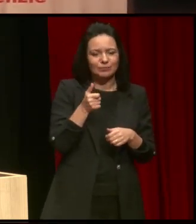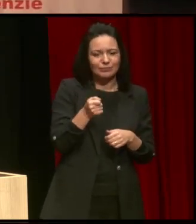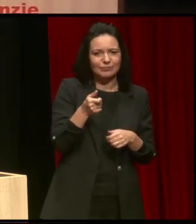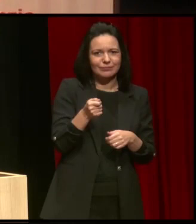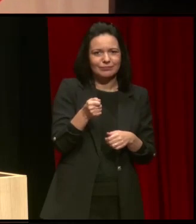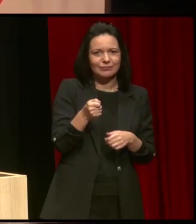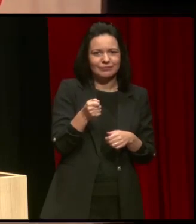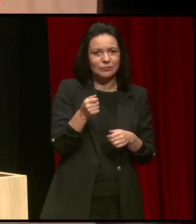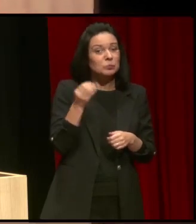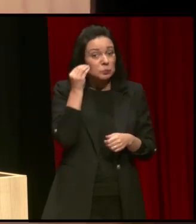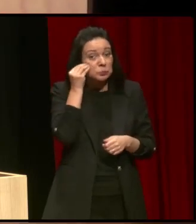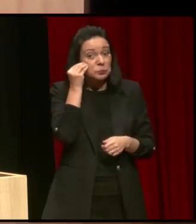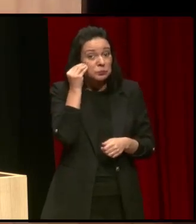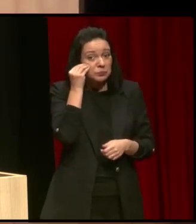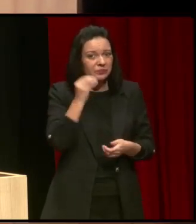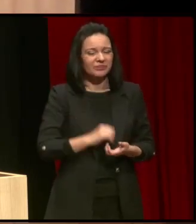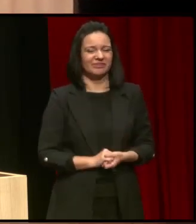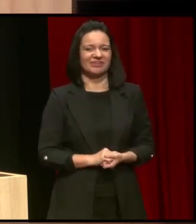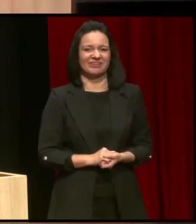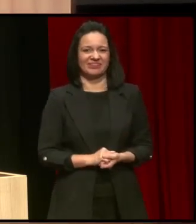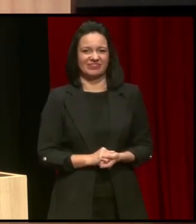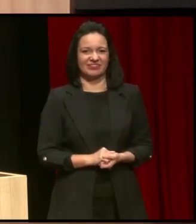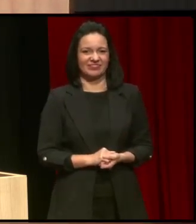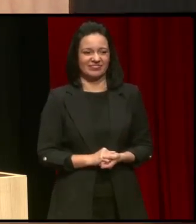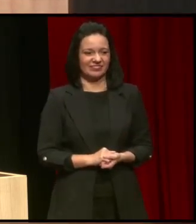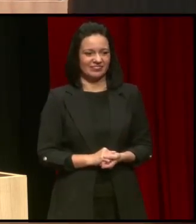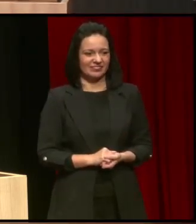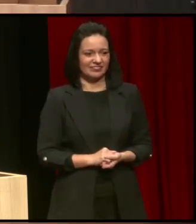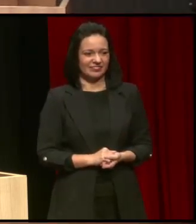Ok, vamos ver. Não, esse aqui é o...